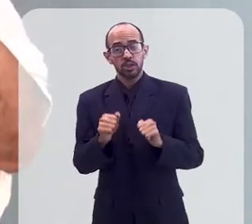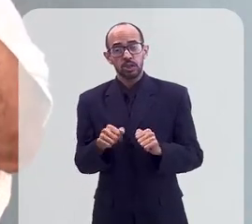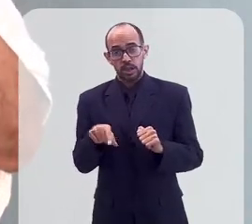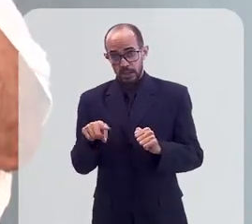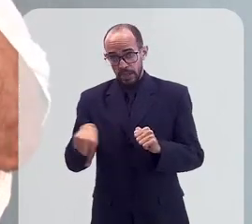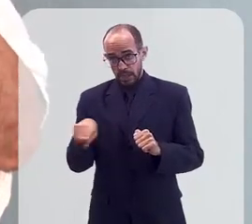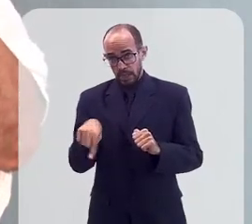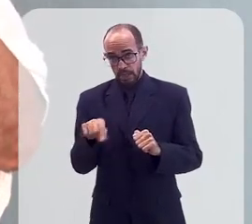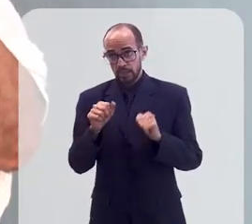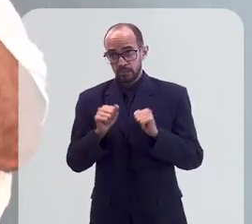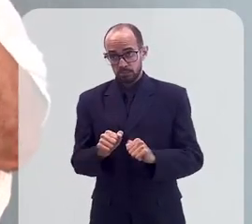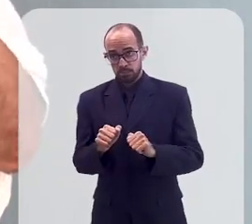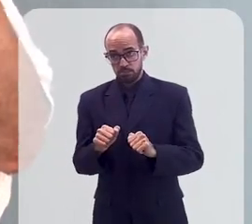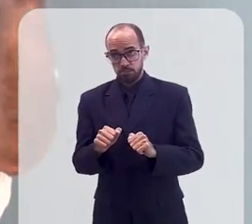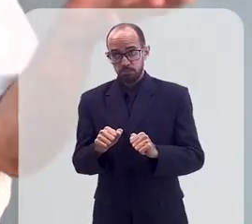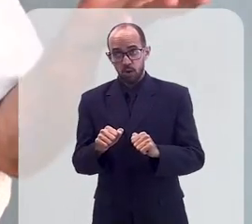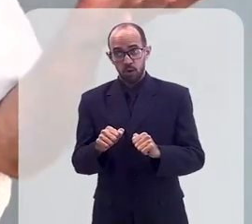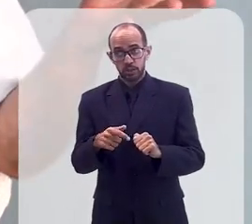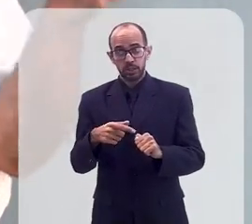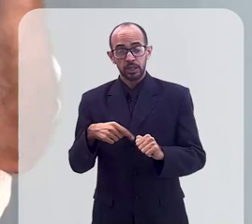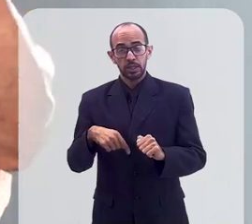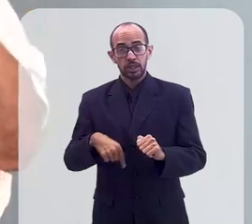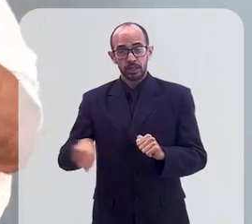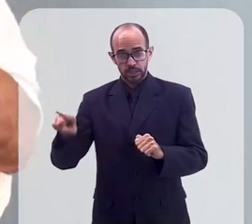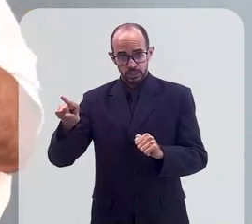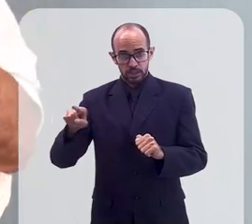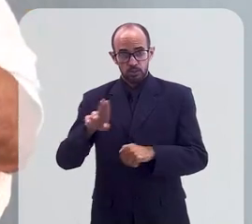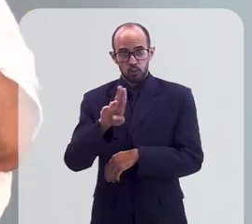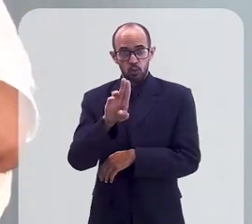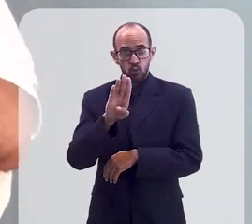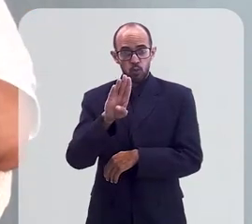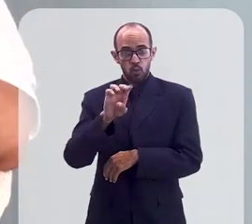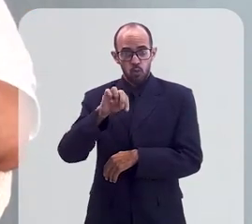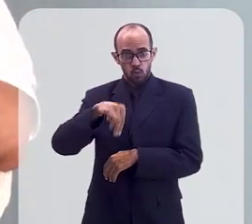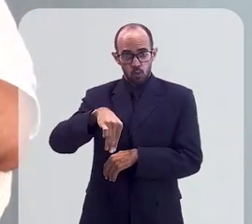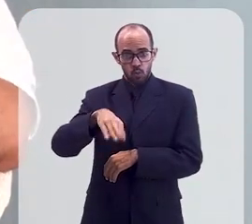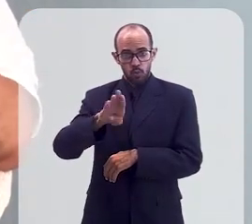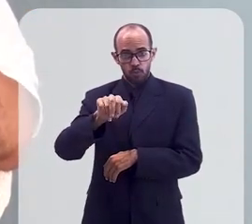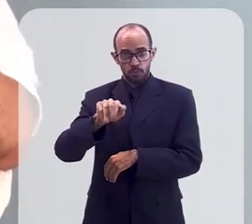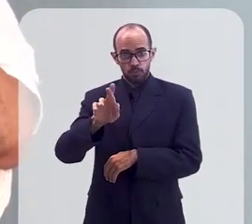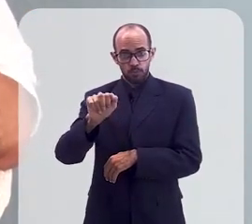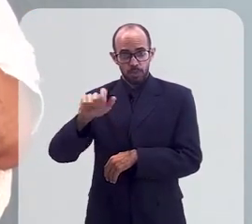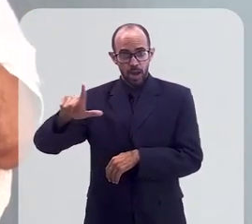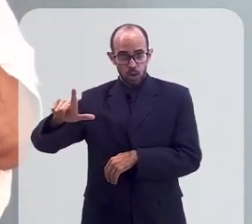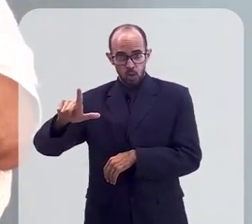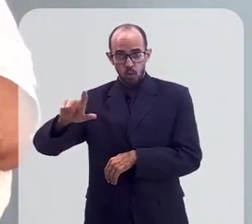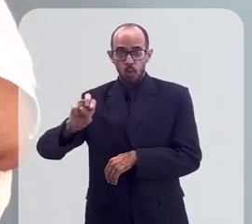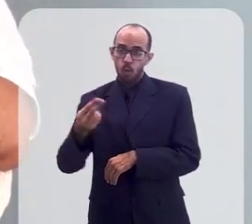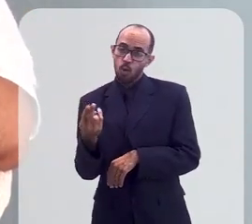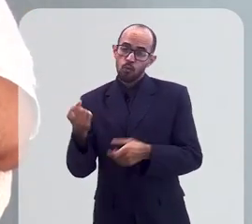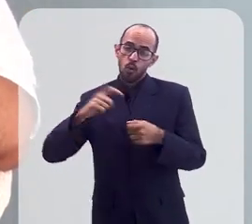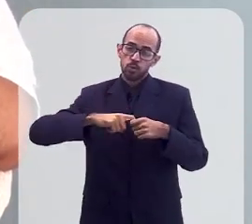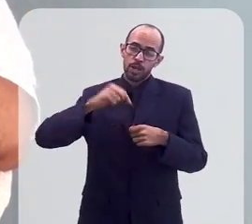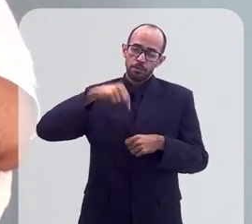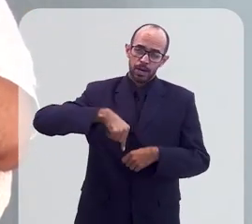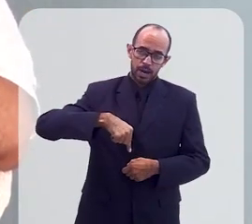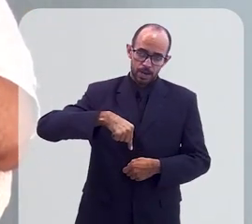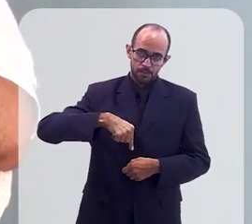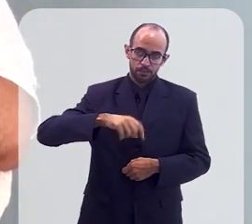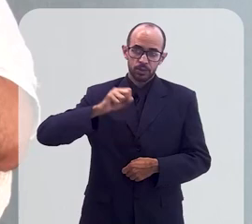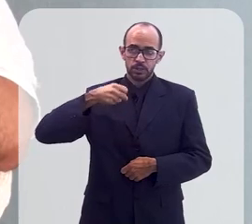podem ir para os umbrais e vir para cá. É aquilo, se a gente parar para pensar,